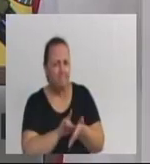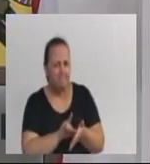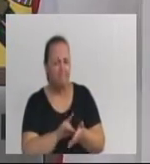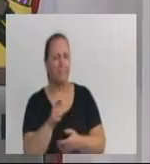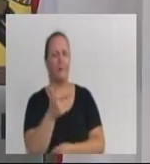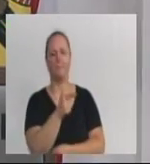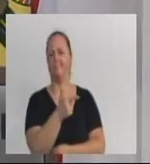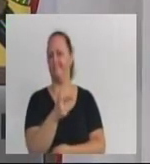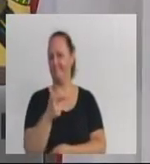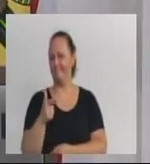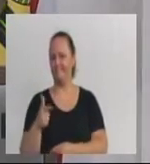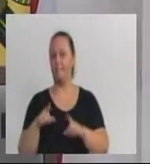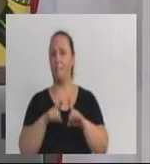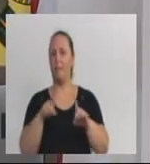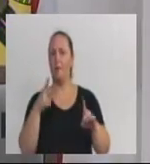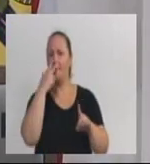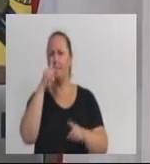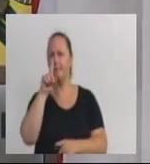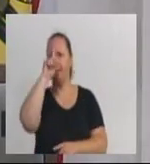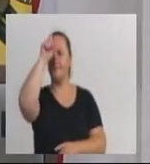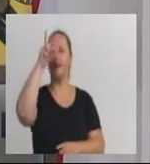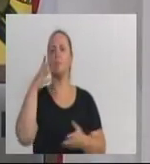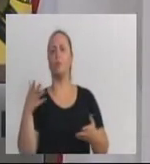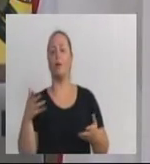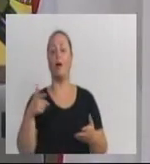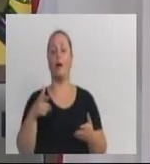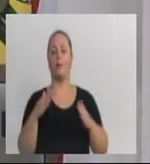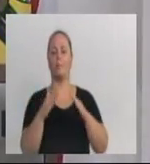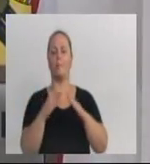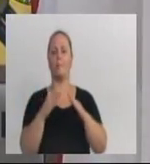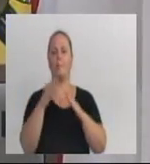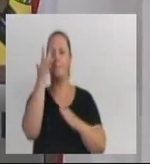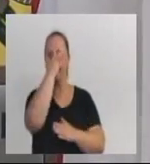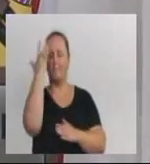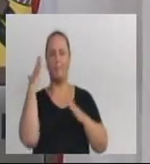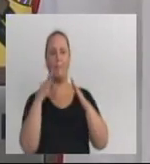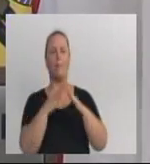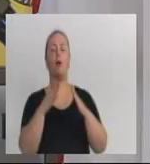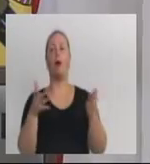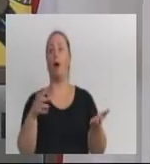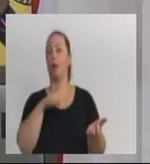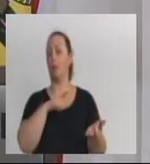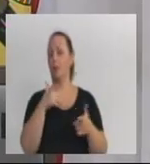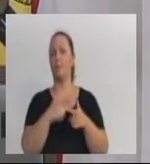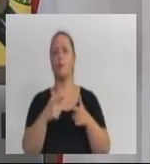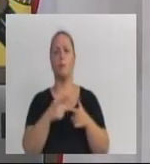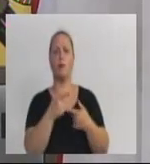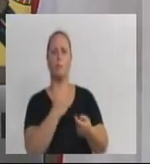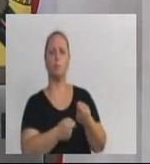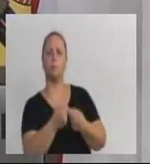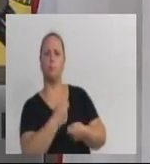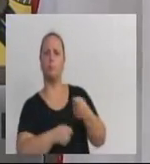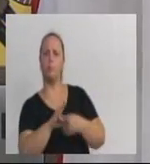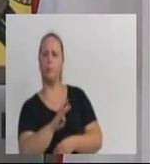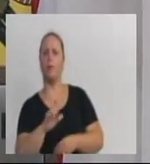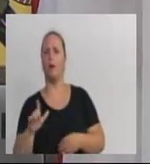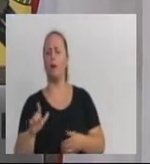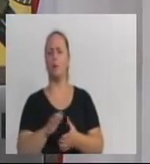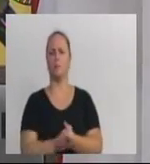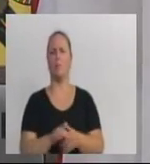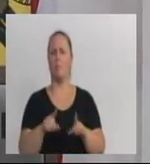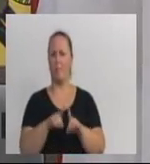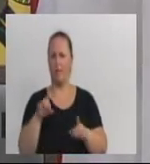intencionalmente para Blumenau. Ari, pode pôr a imagem? Eu vou hoje demonstrar de que Blumenau não tem